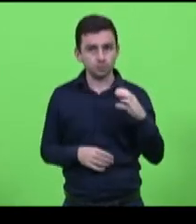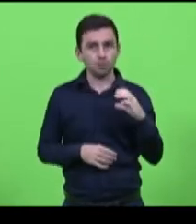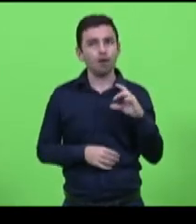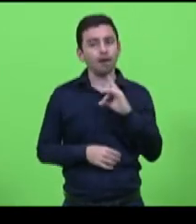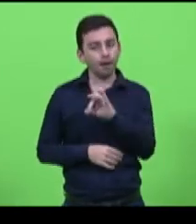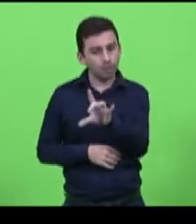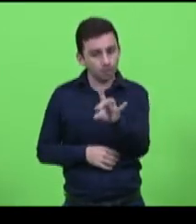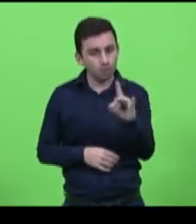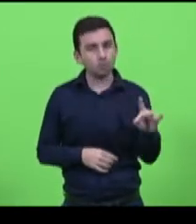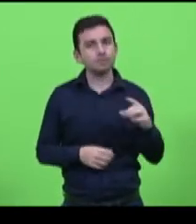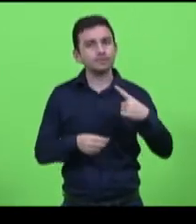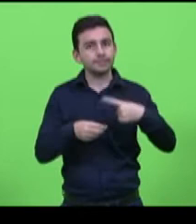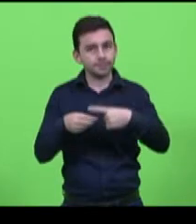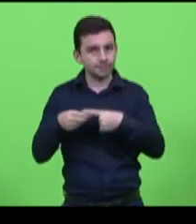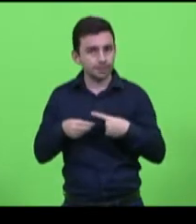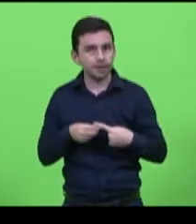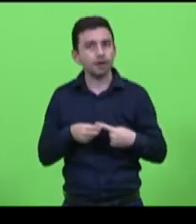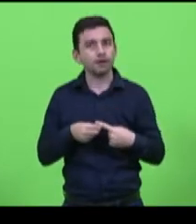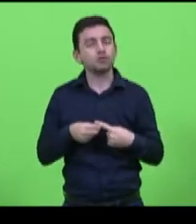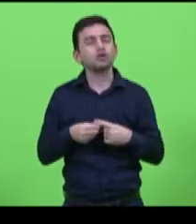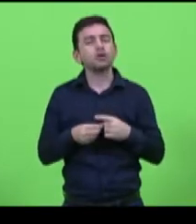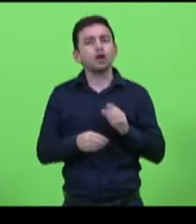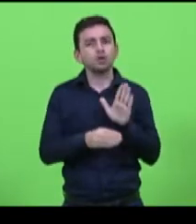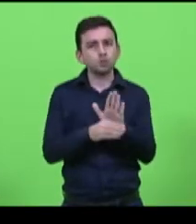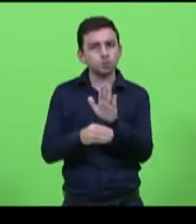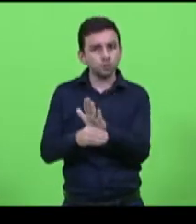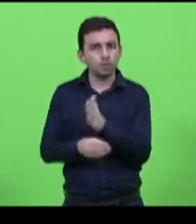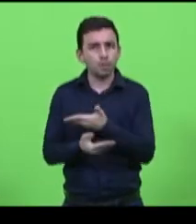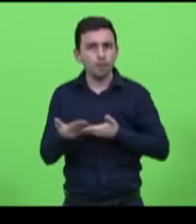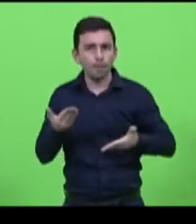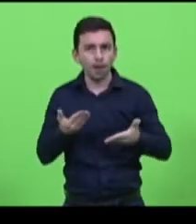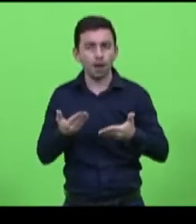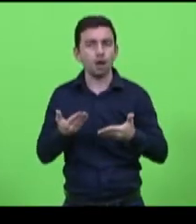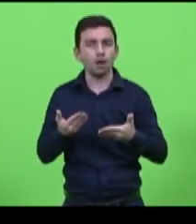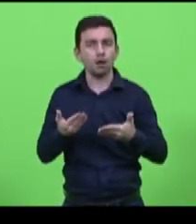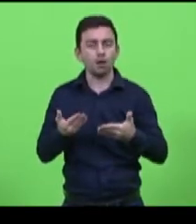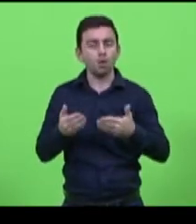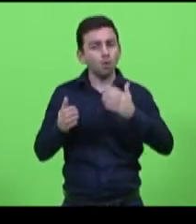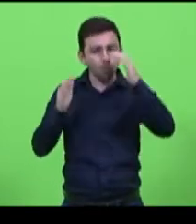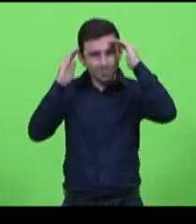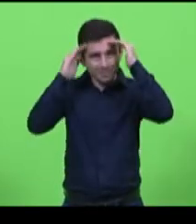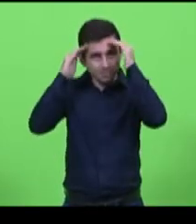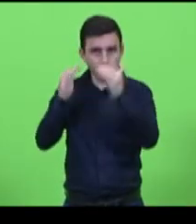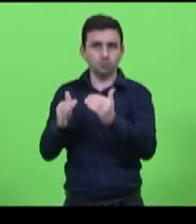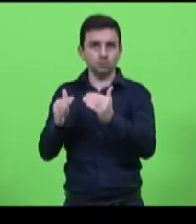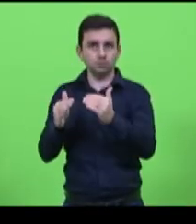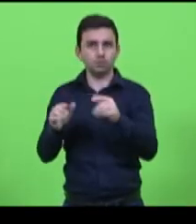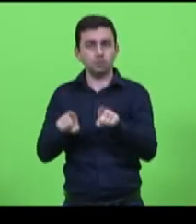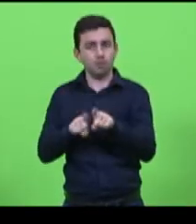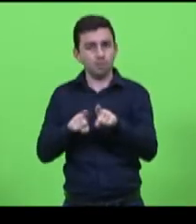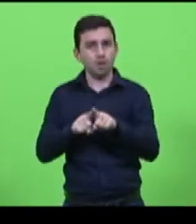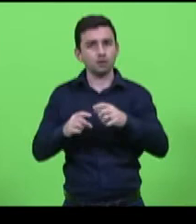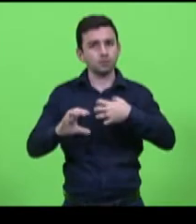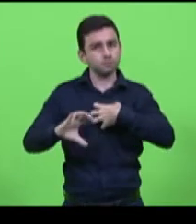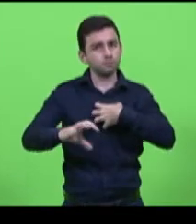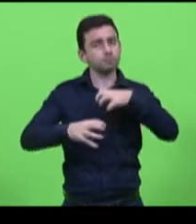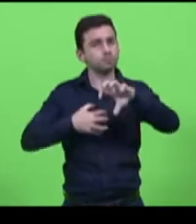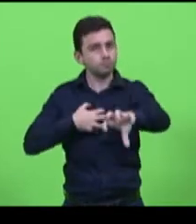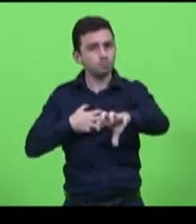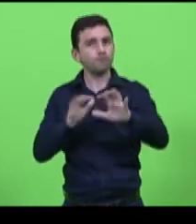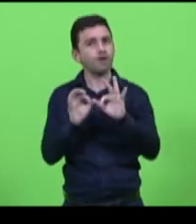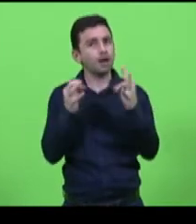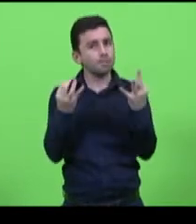das cidades colaborando, não transgredindo e se colocando no lugar de muitas famílias